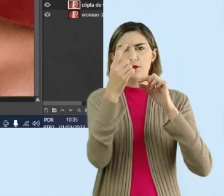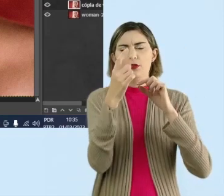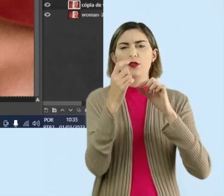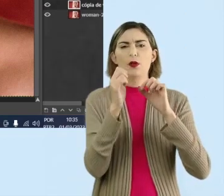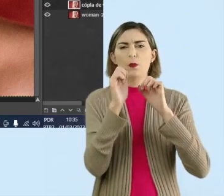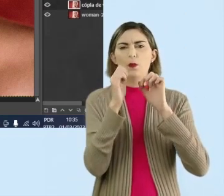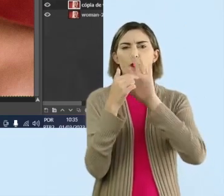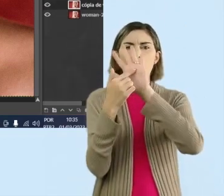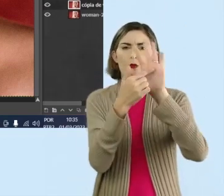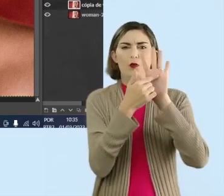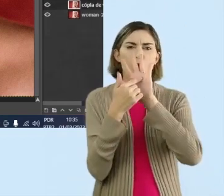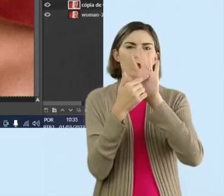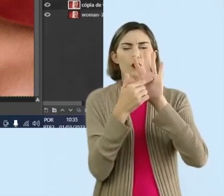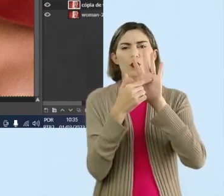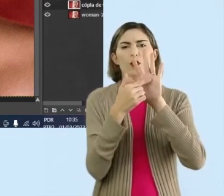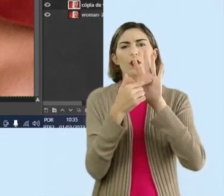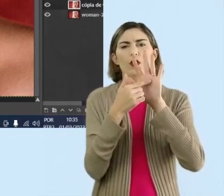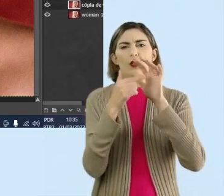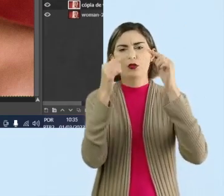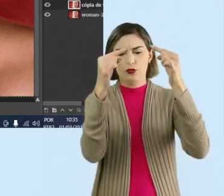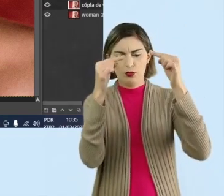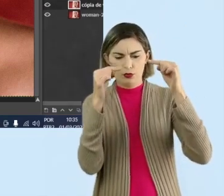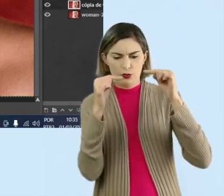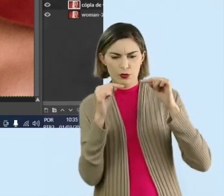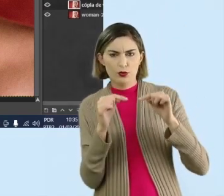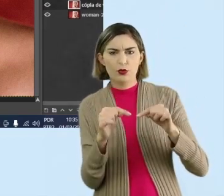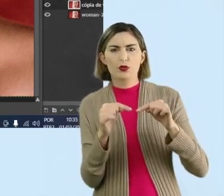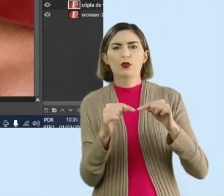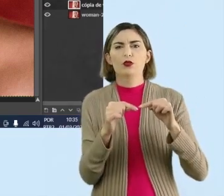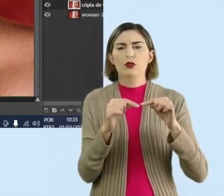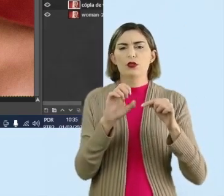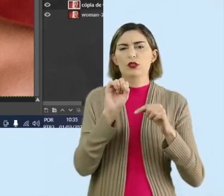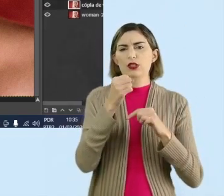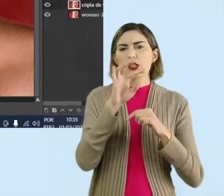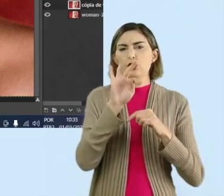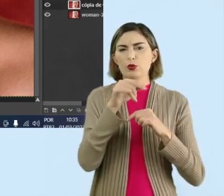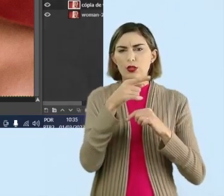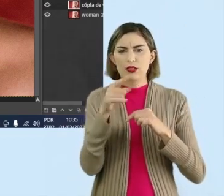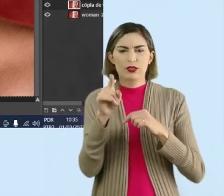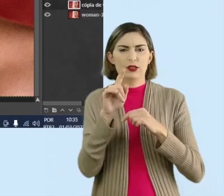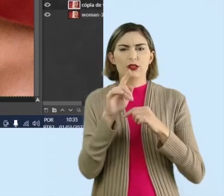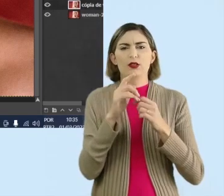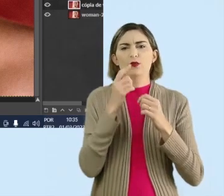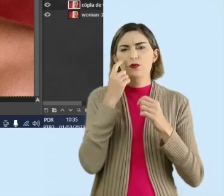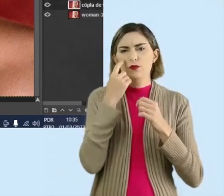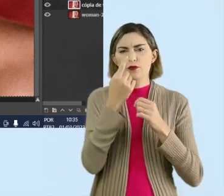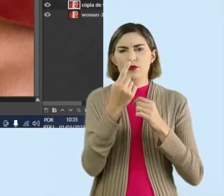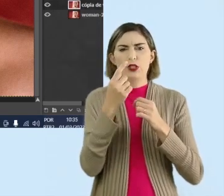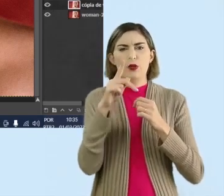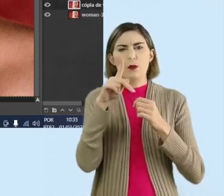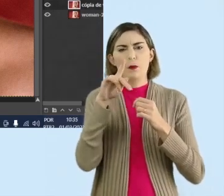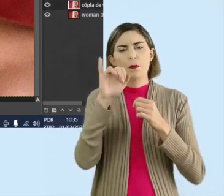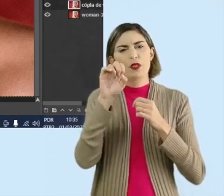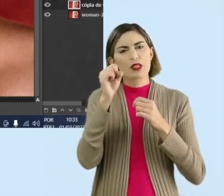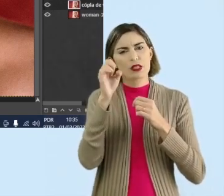desce aqui, lá para baixo, saturação HSV. O pincel, cliquei no